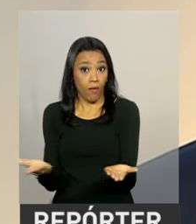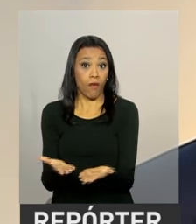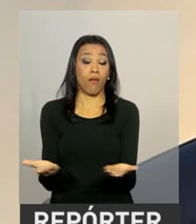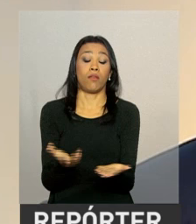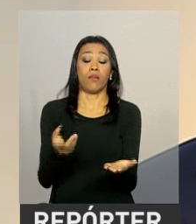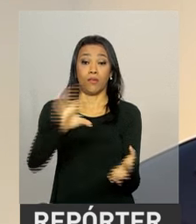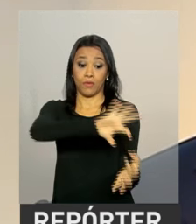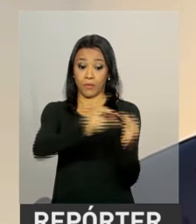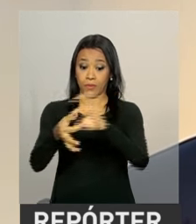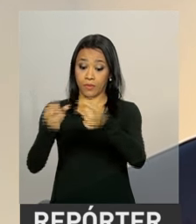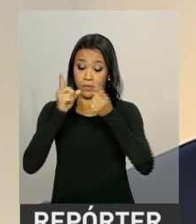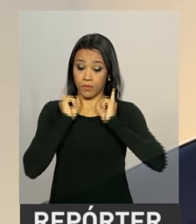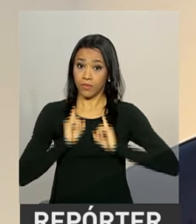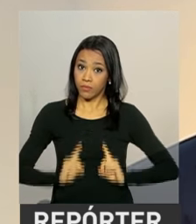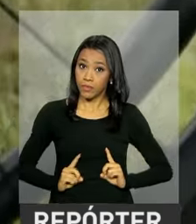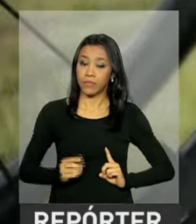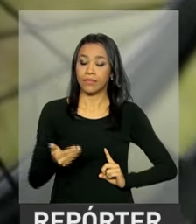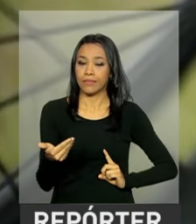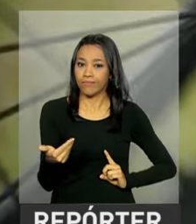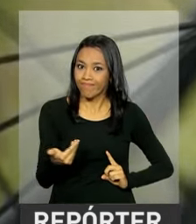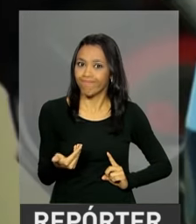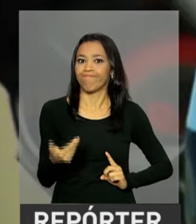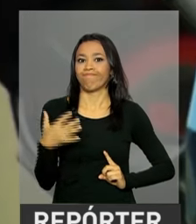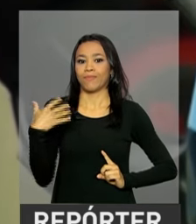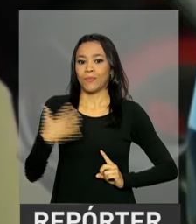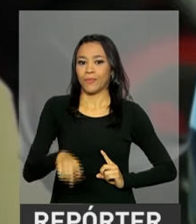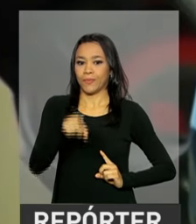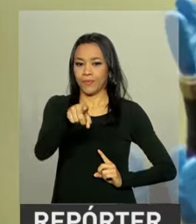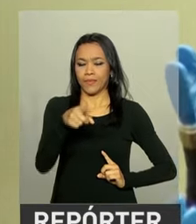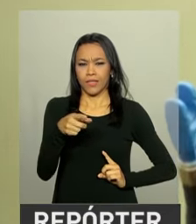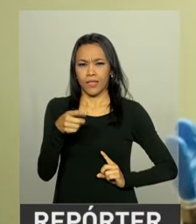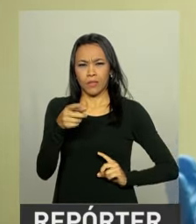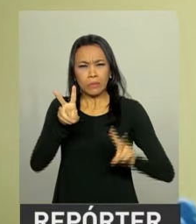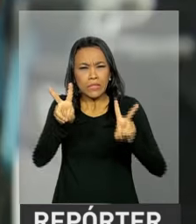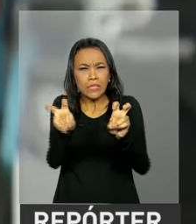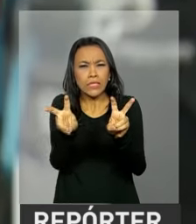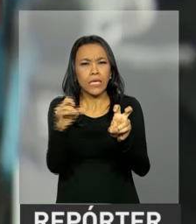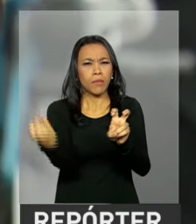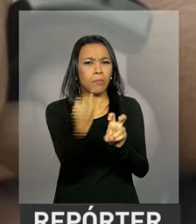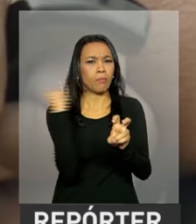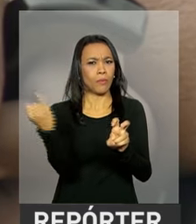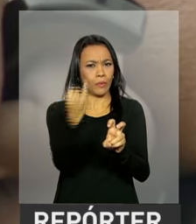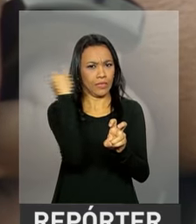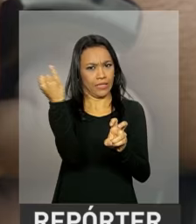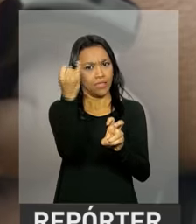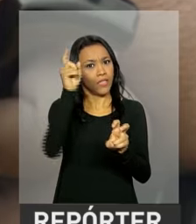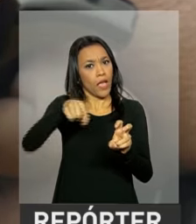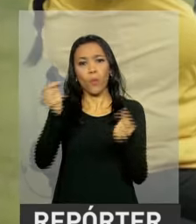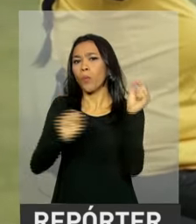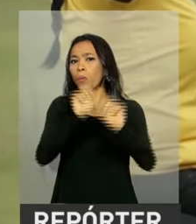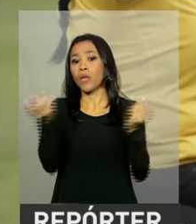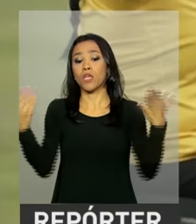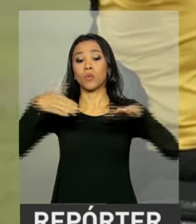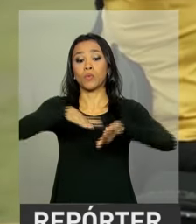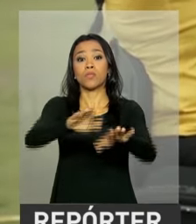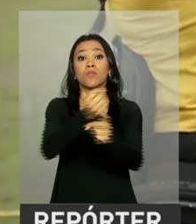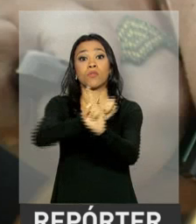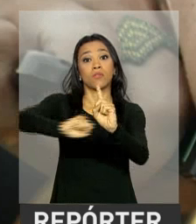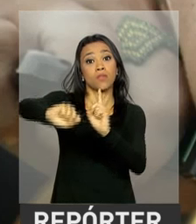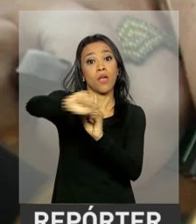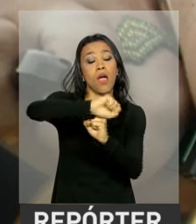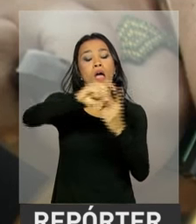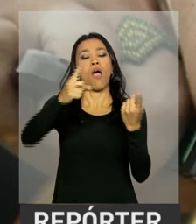o esporte, porque eles trazem também luz sobre um tema importantíssimo, que é a inclusão social, que